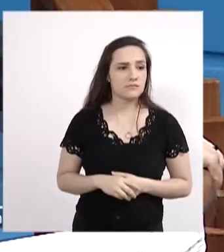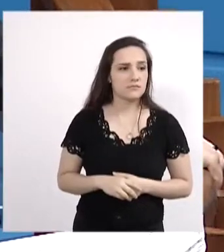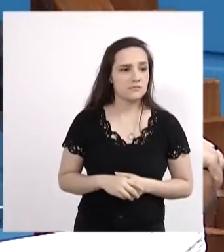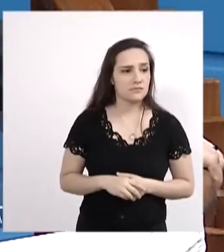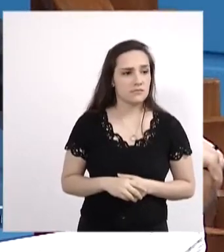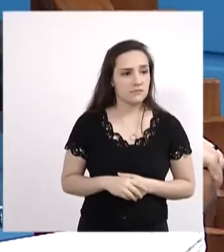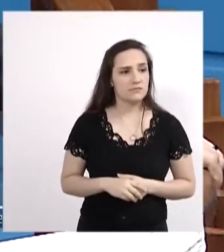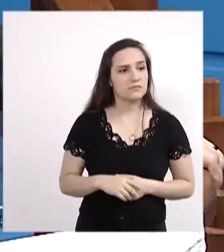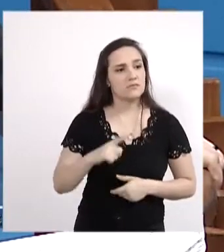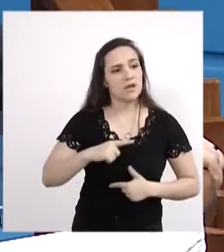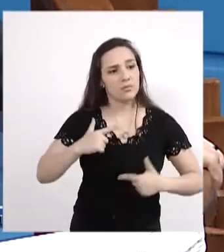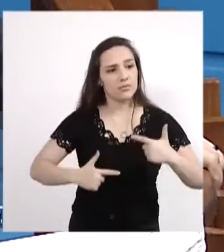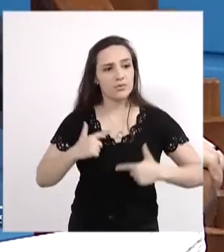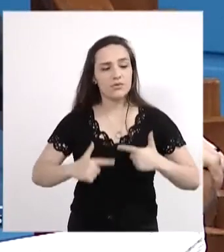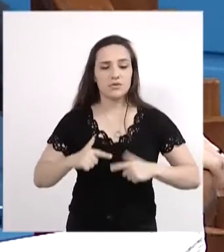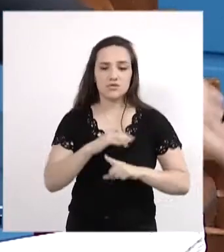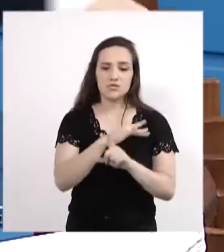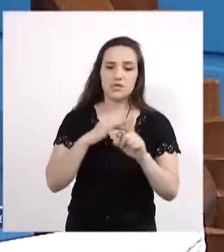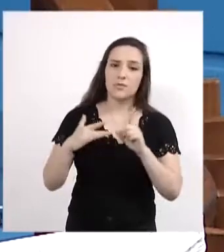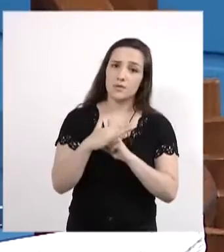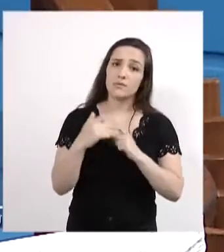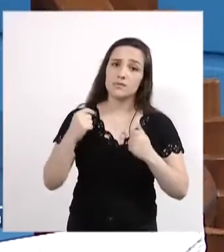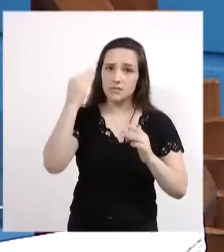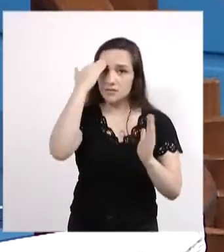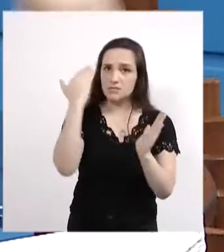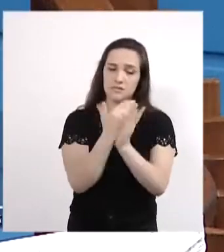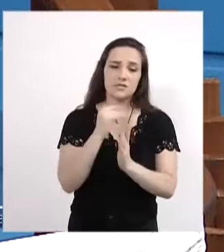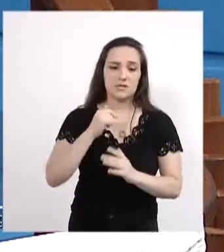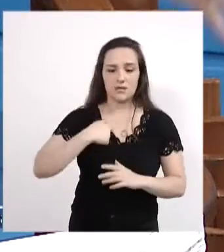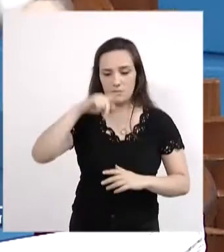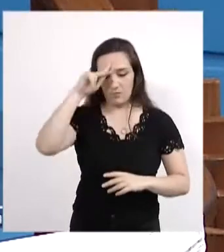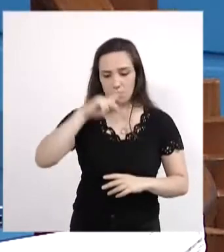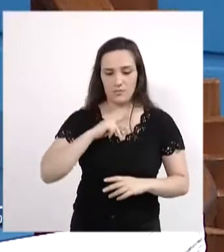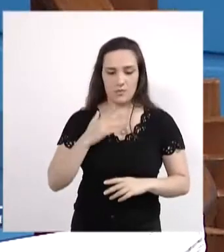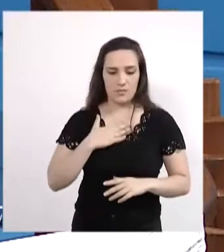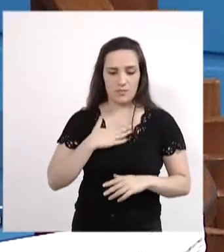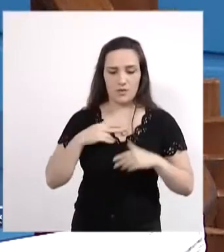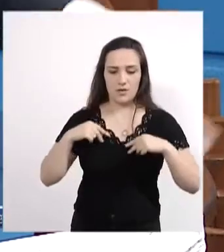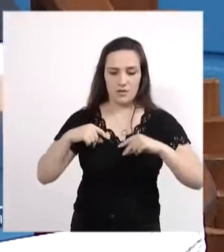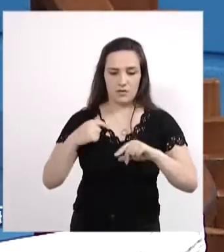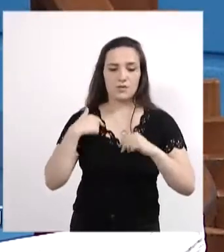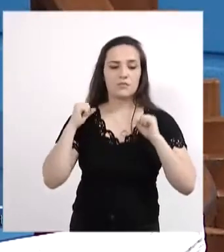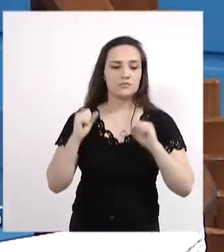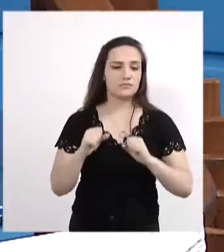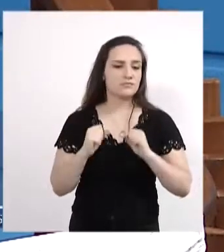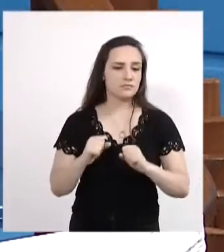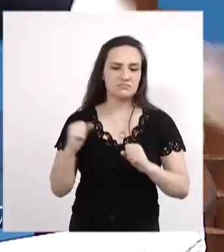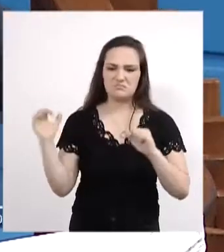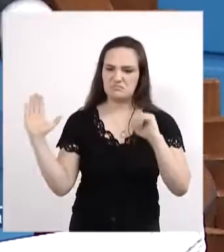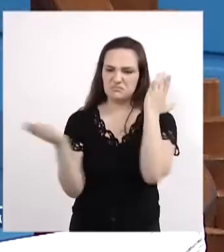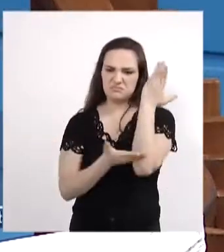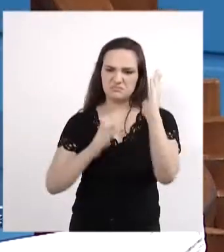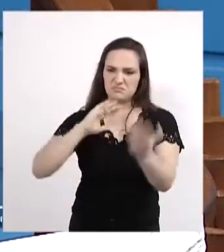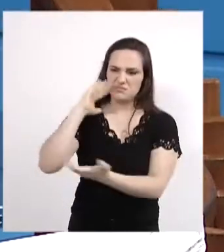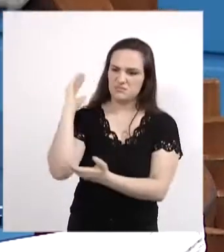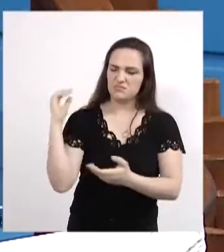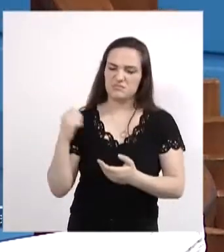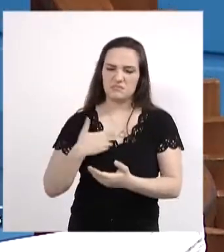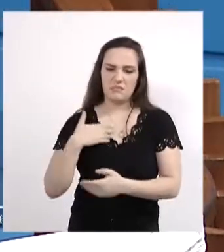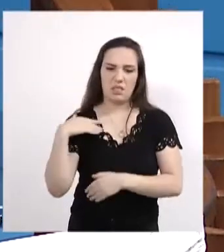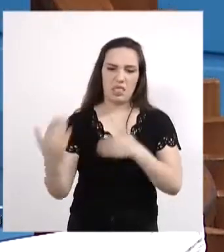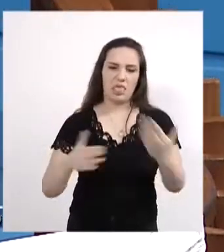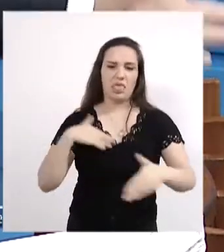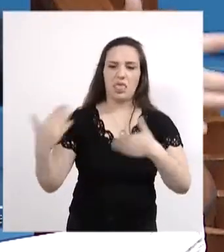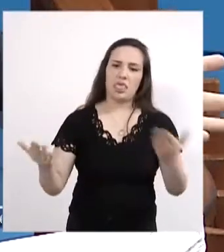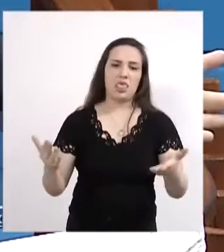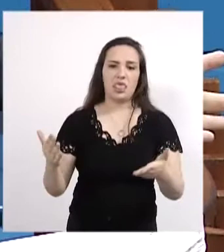que ser respeitada. Não é porque eu tenho uma propriedade, eu vou fazer o que quiser, desmatar e destruir o meio ambiente, poluir rio, mudar o leito